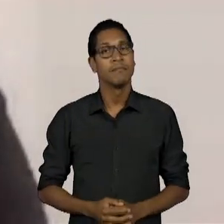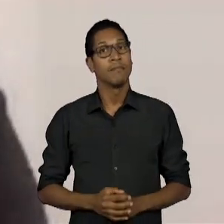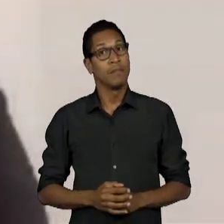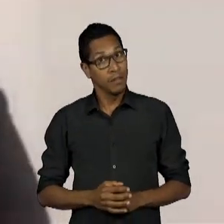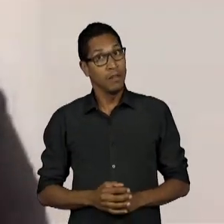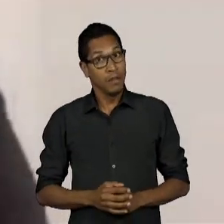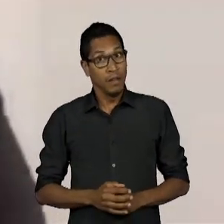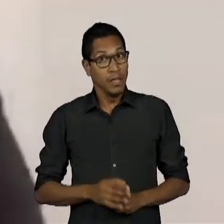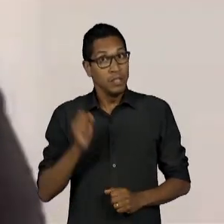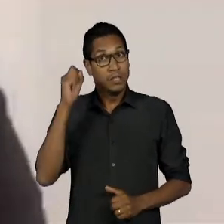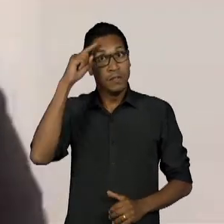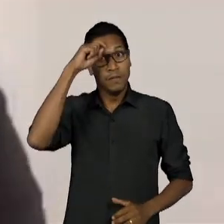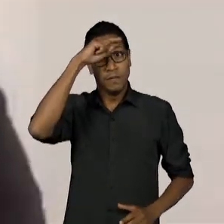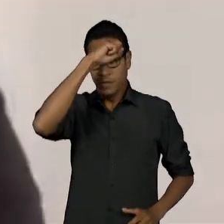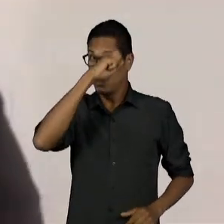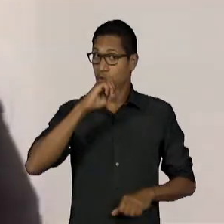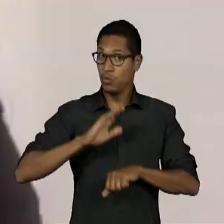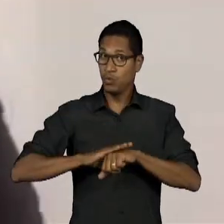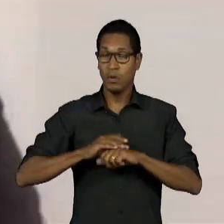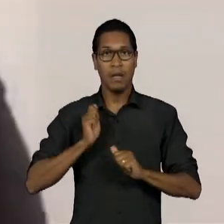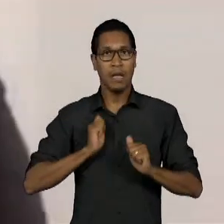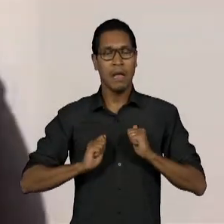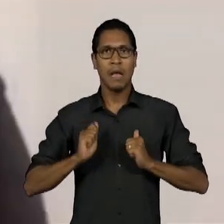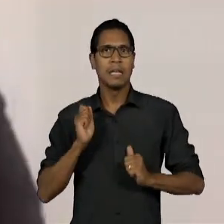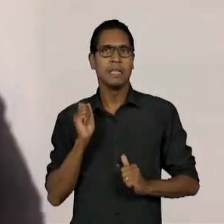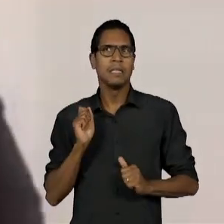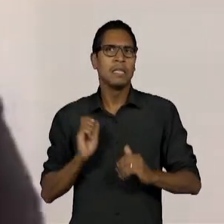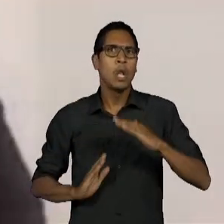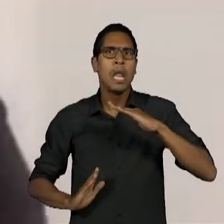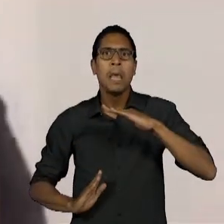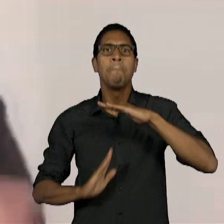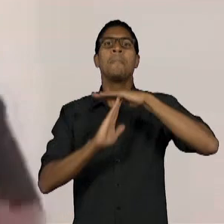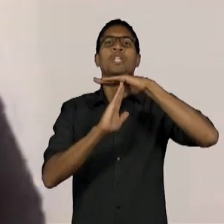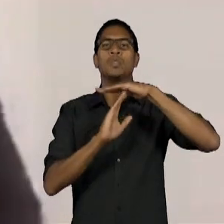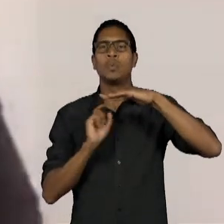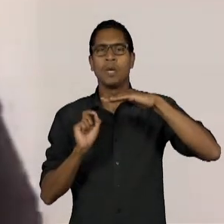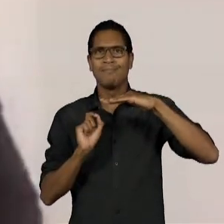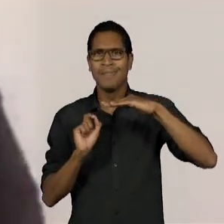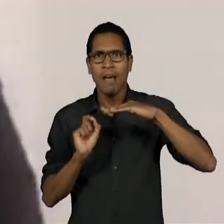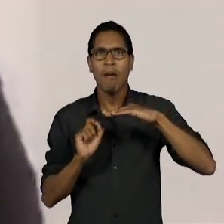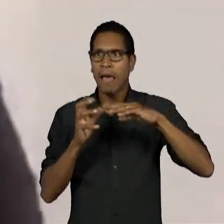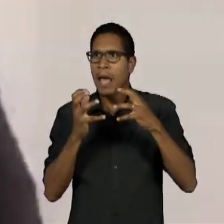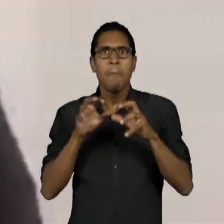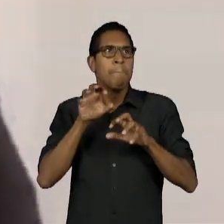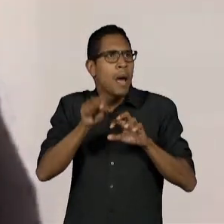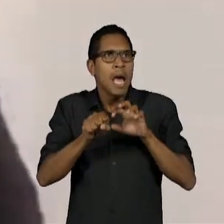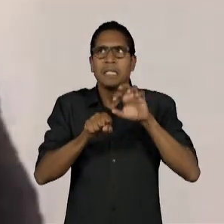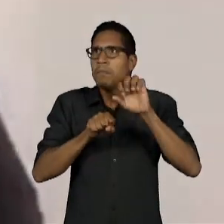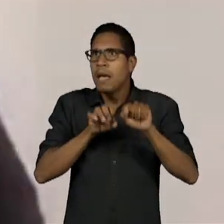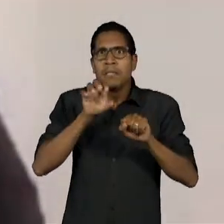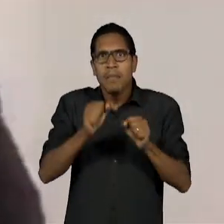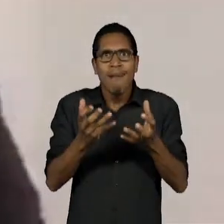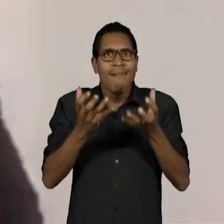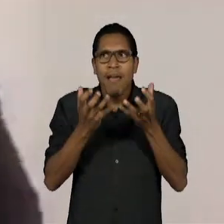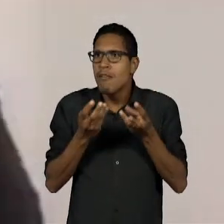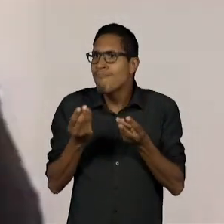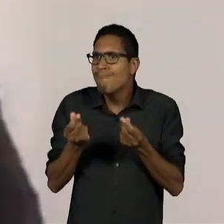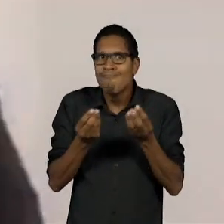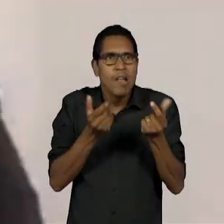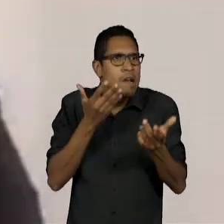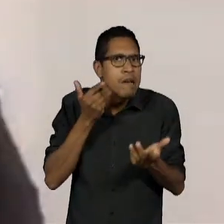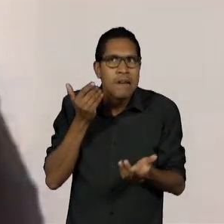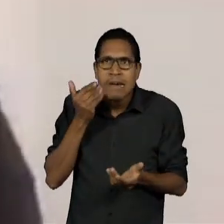como intérprete, atingir um limite. Nós sempre estamos querendo mais. Nós sempre estamos